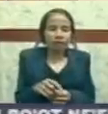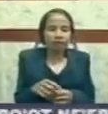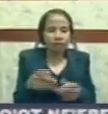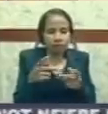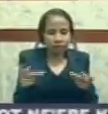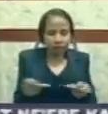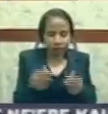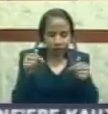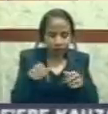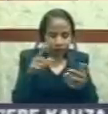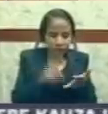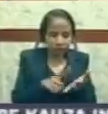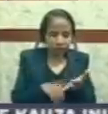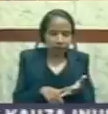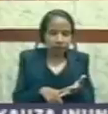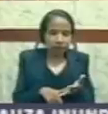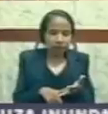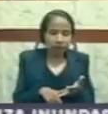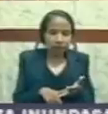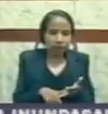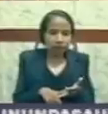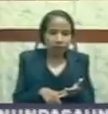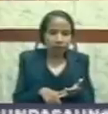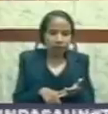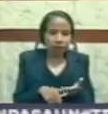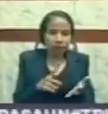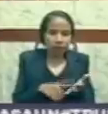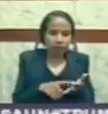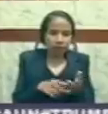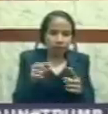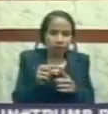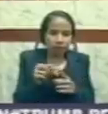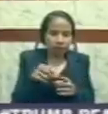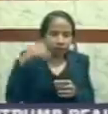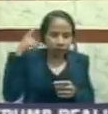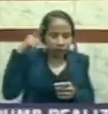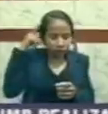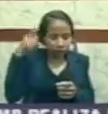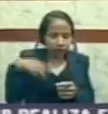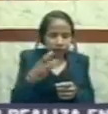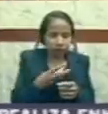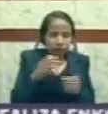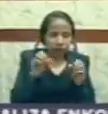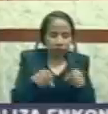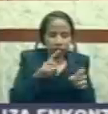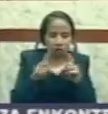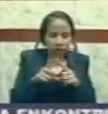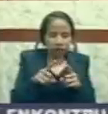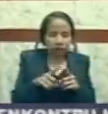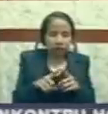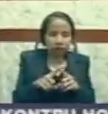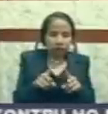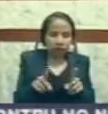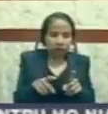fatem discussão, fatem discute, discussão, linguagem política e tabela colher, mas. Ita, temos ido